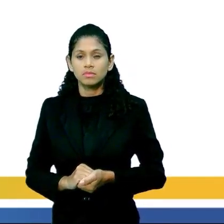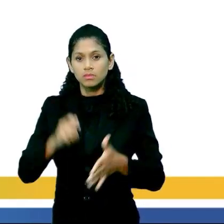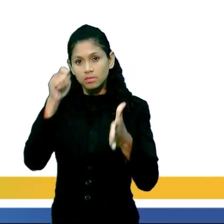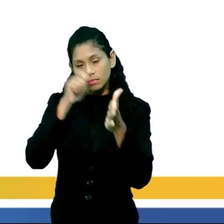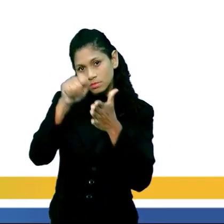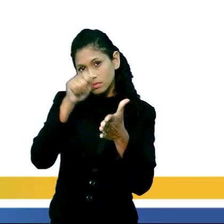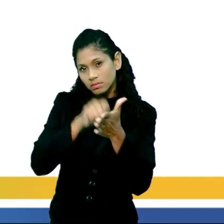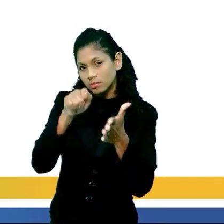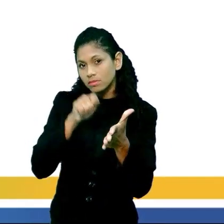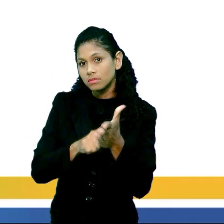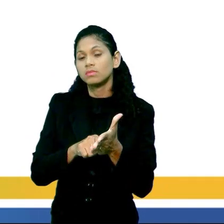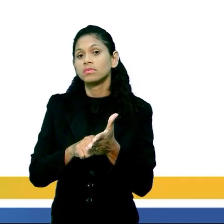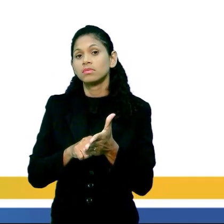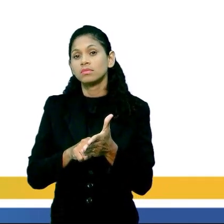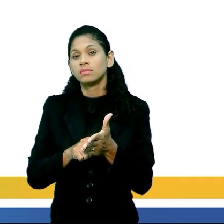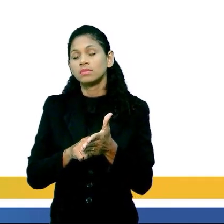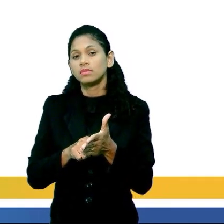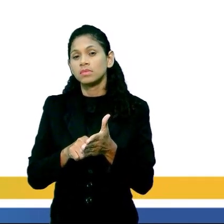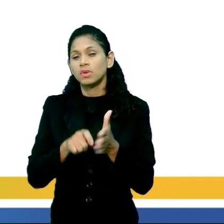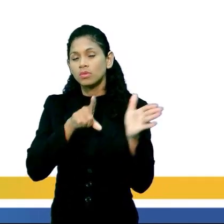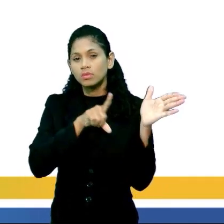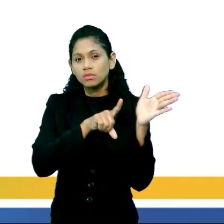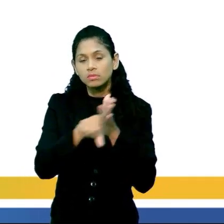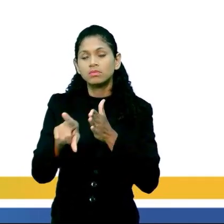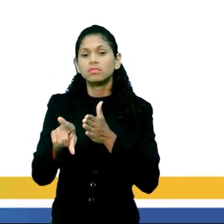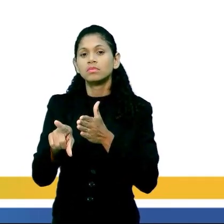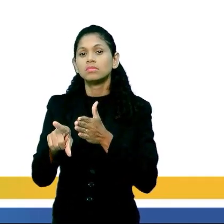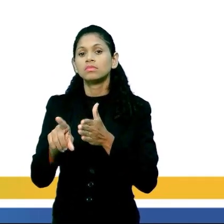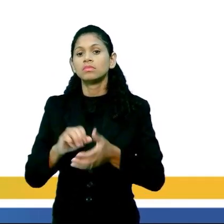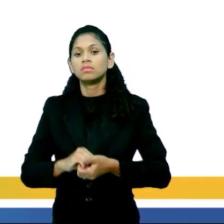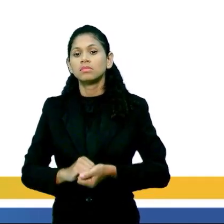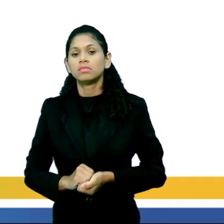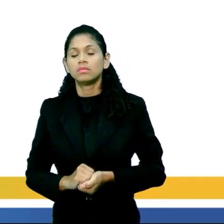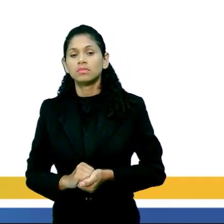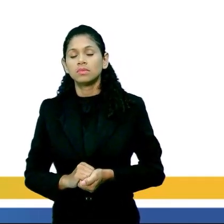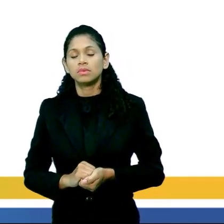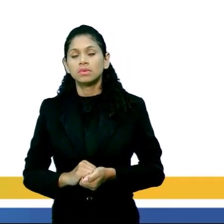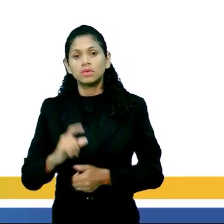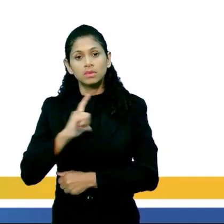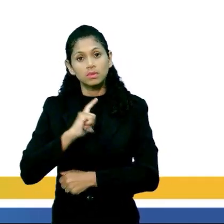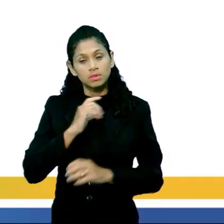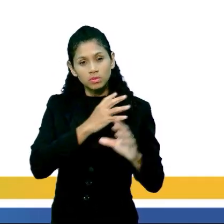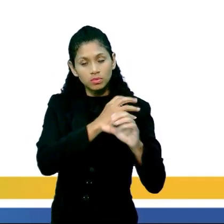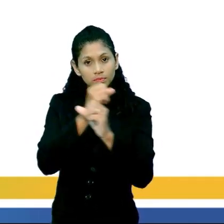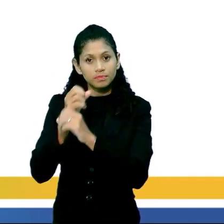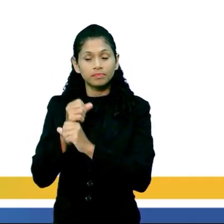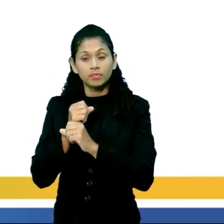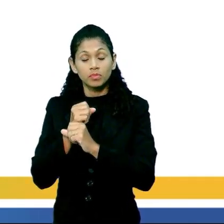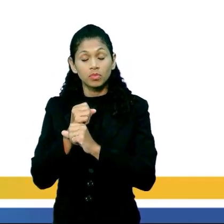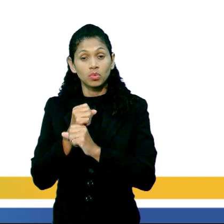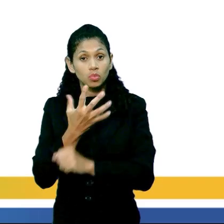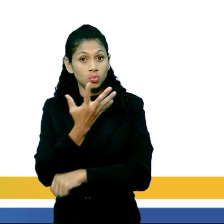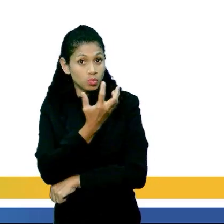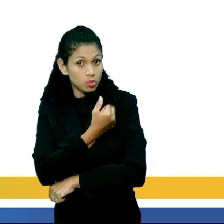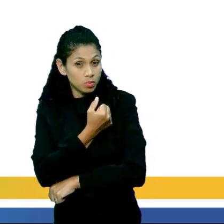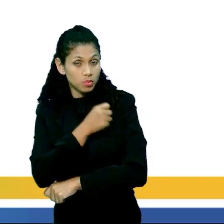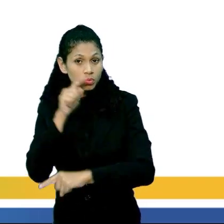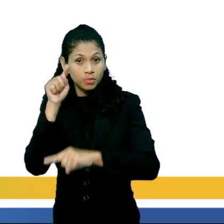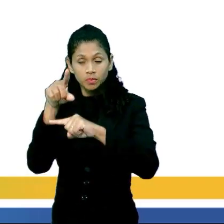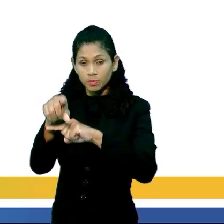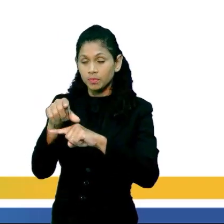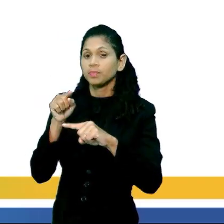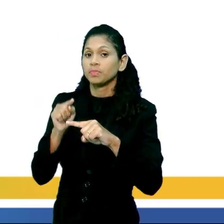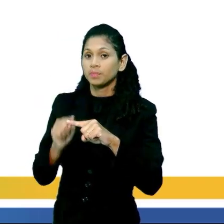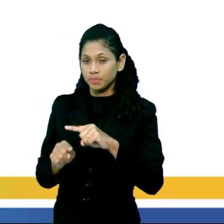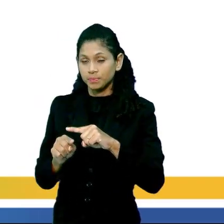para vocês. É uma questão bem interessante que envolve cálculos com números fracionários, noção